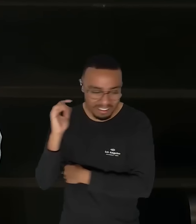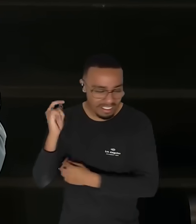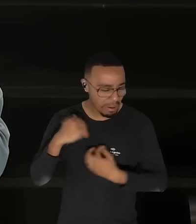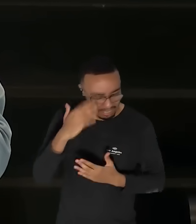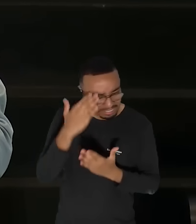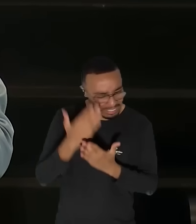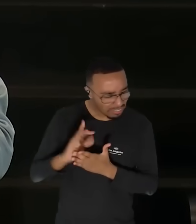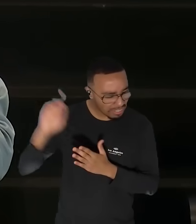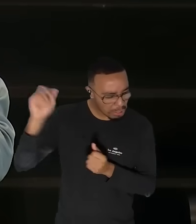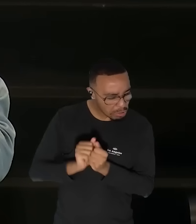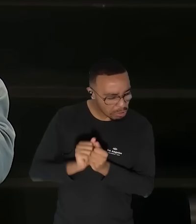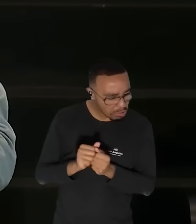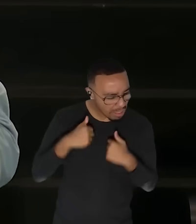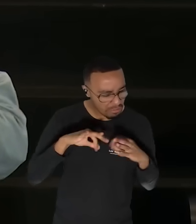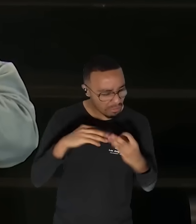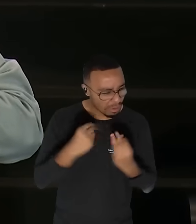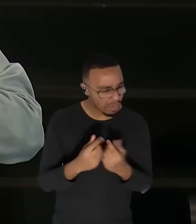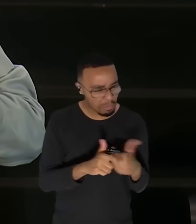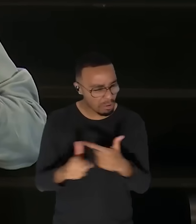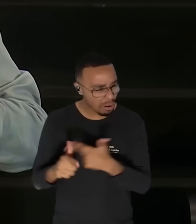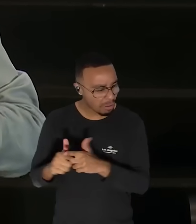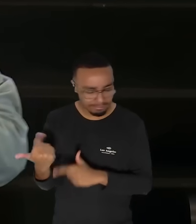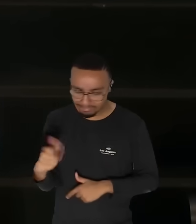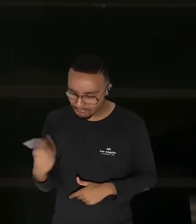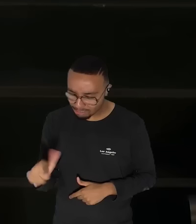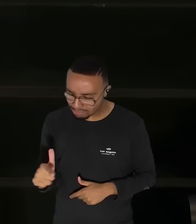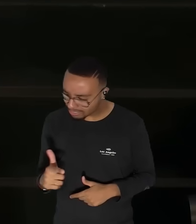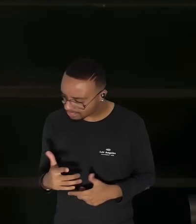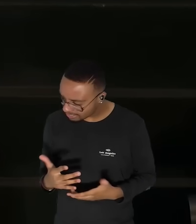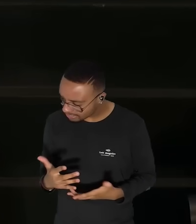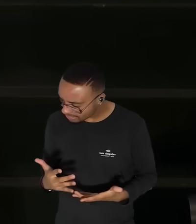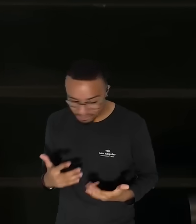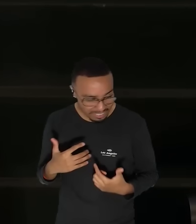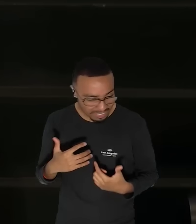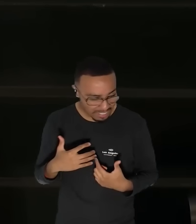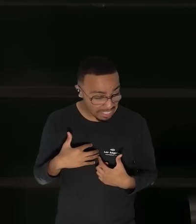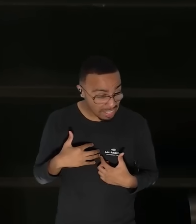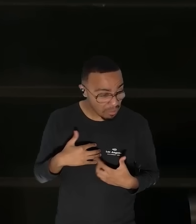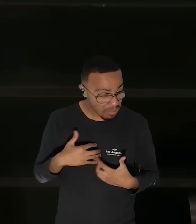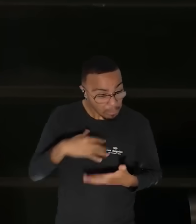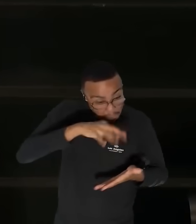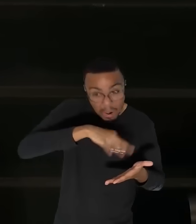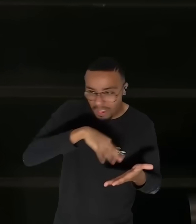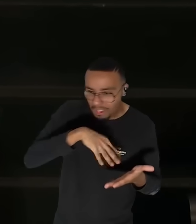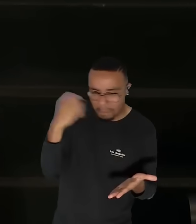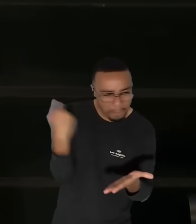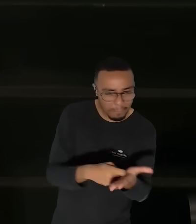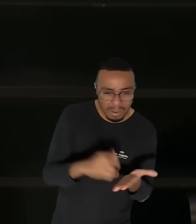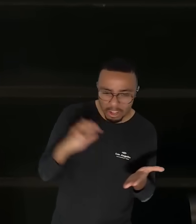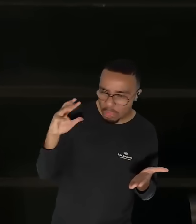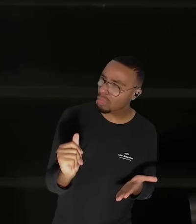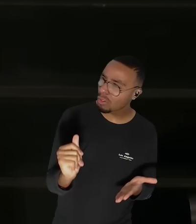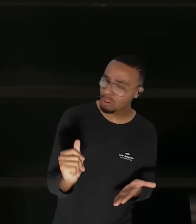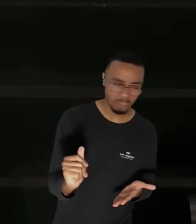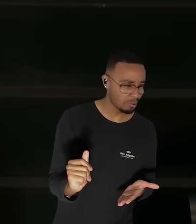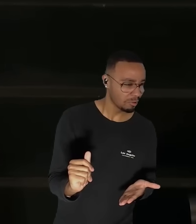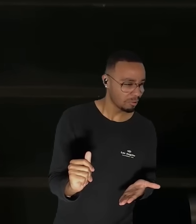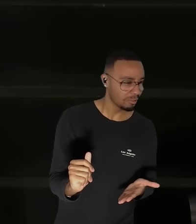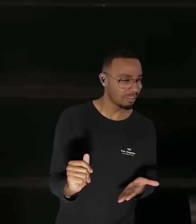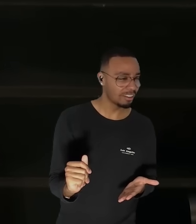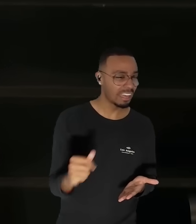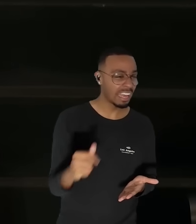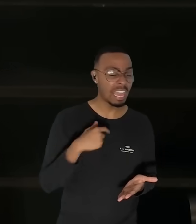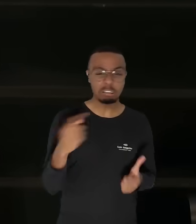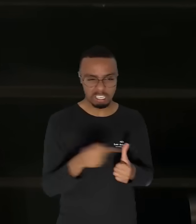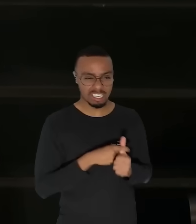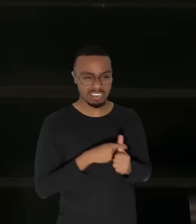familiares. Que se Deus estivesse comigo, as minhas contas estariam todas pagas. Eu não teria